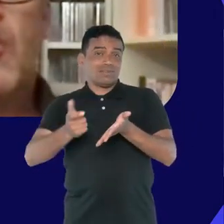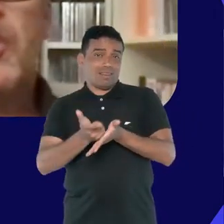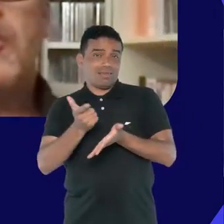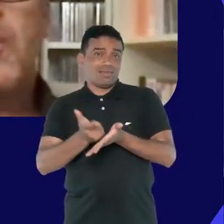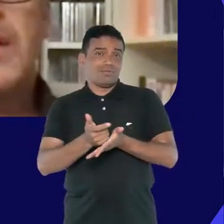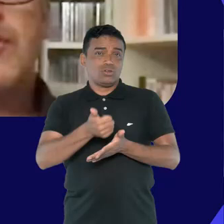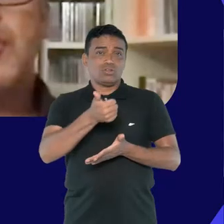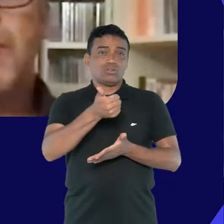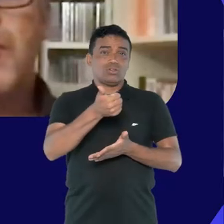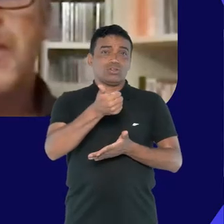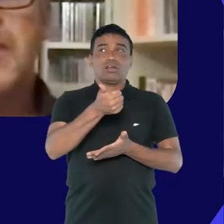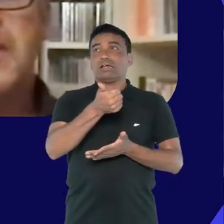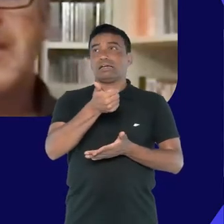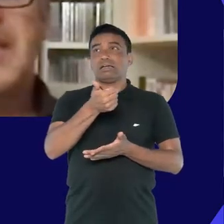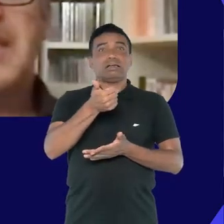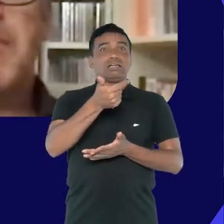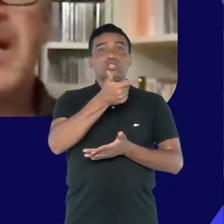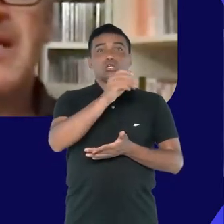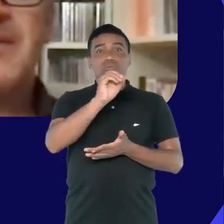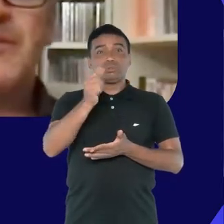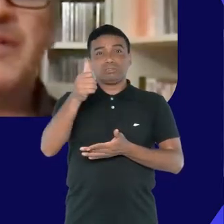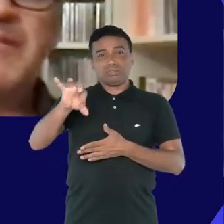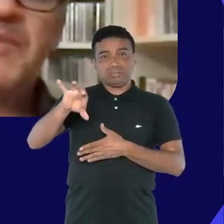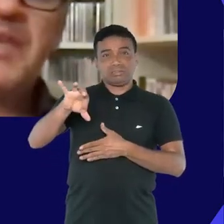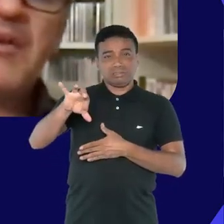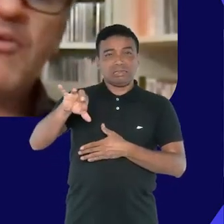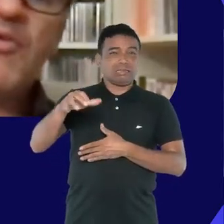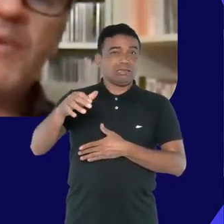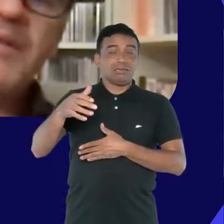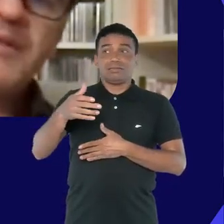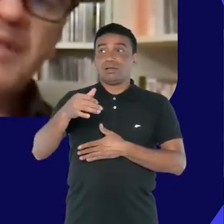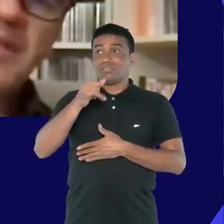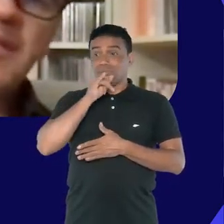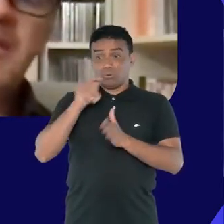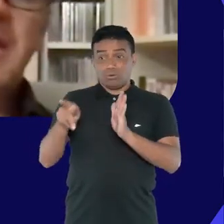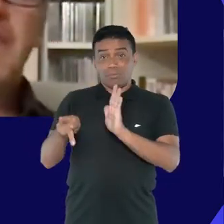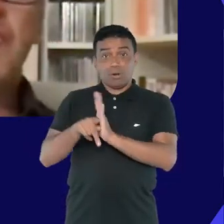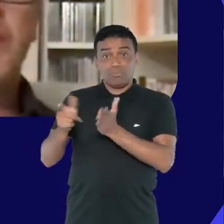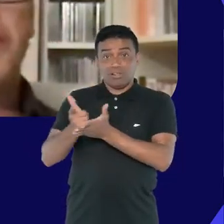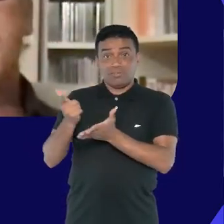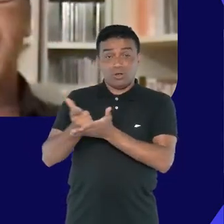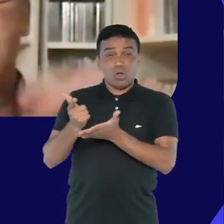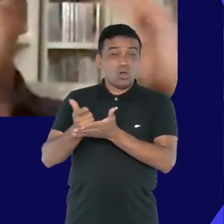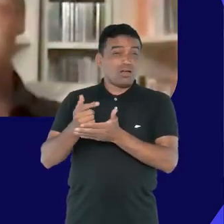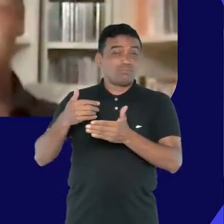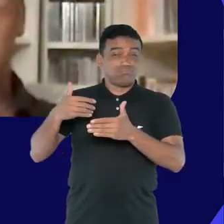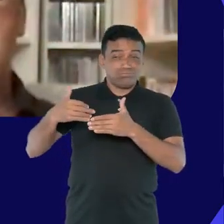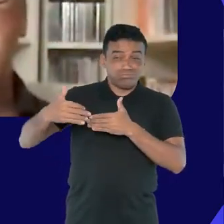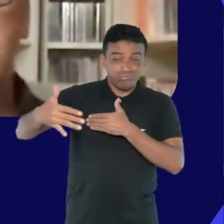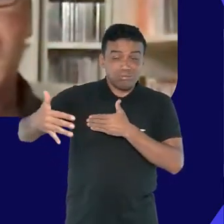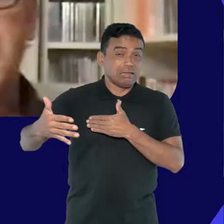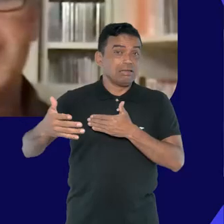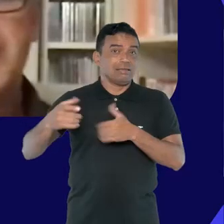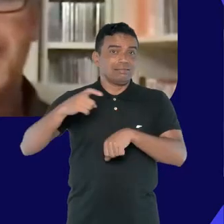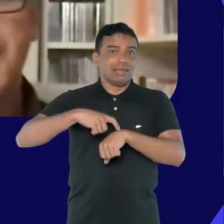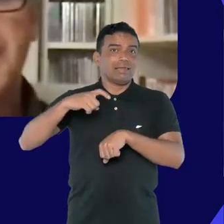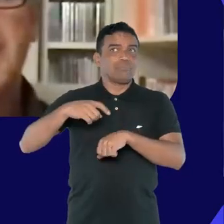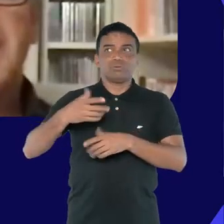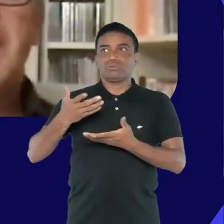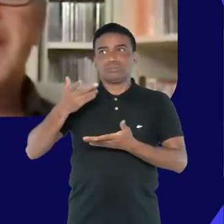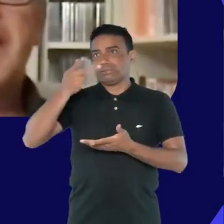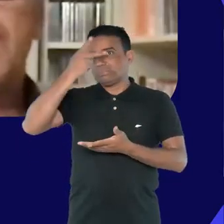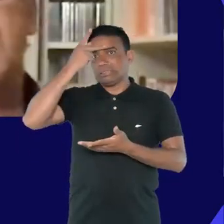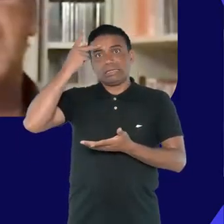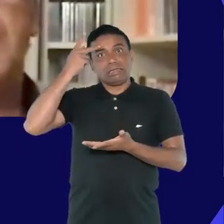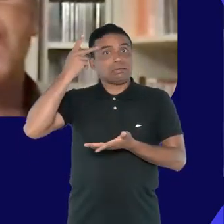portanto, 8 anos depois deste abraço, e que é um romance que na altura eu não imaginava que eu iria